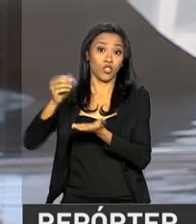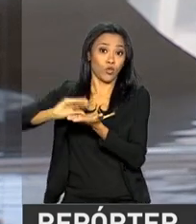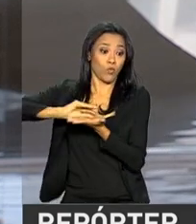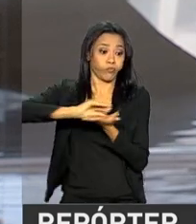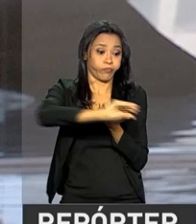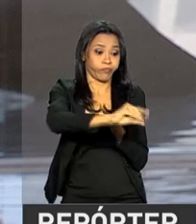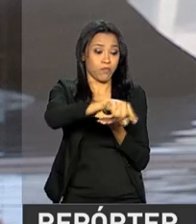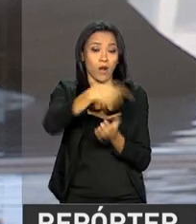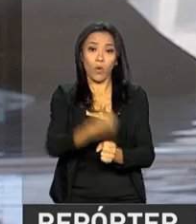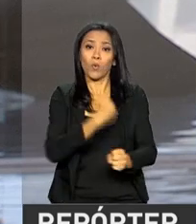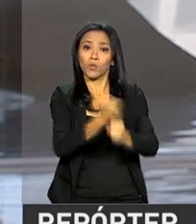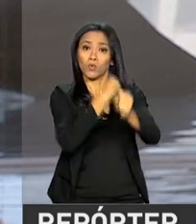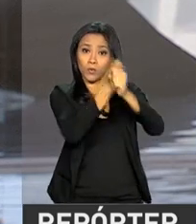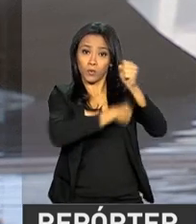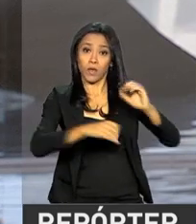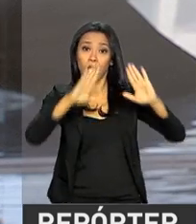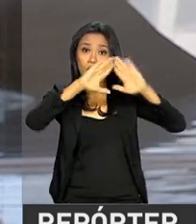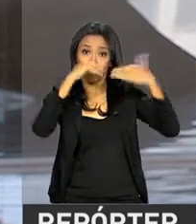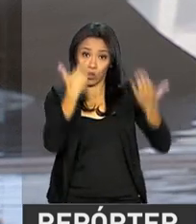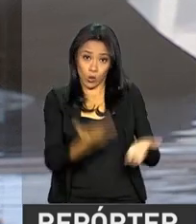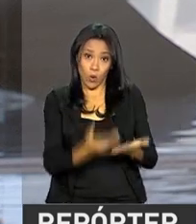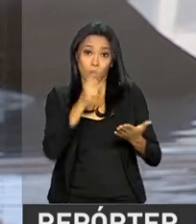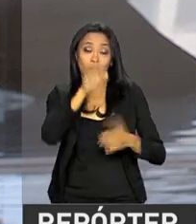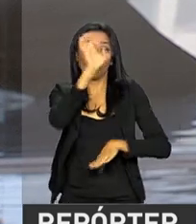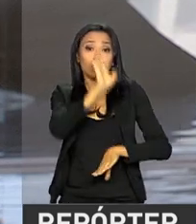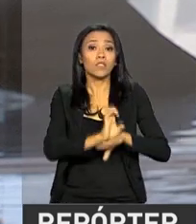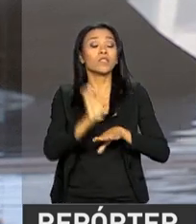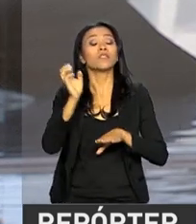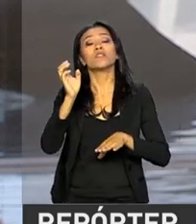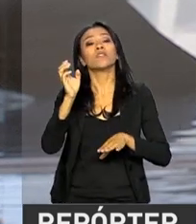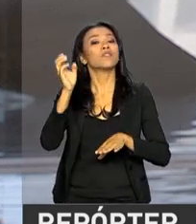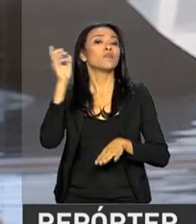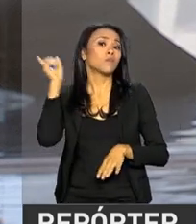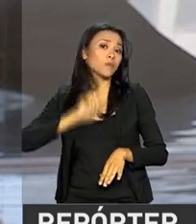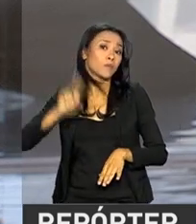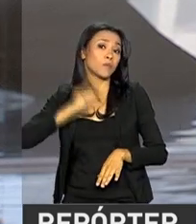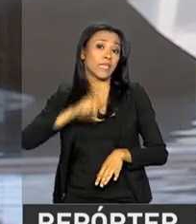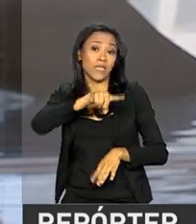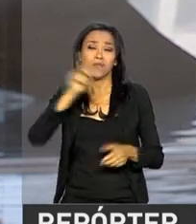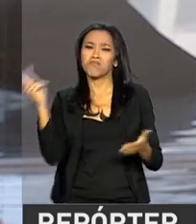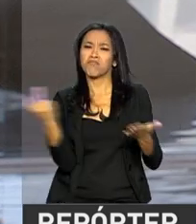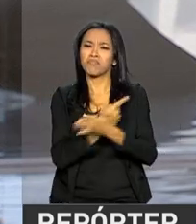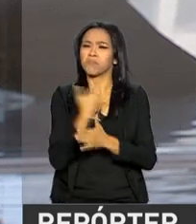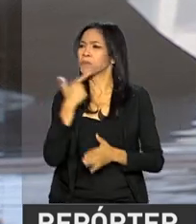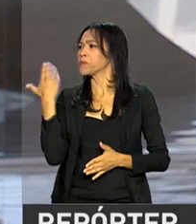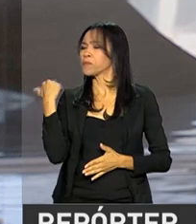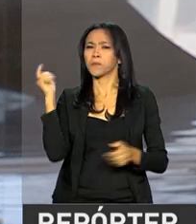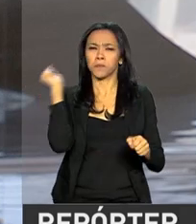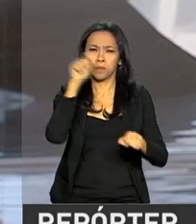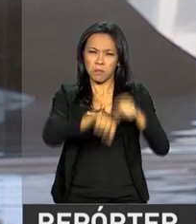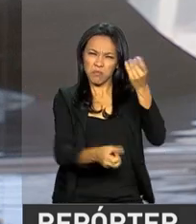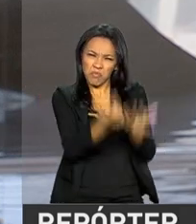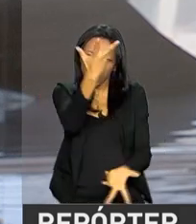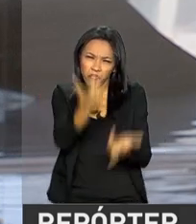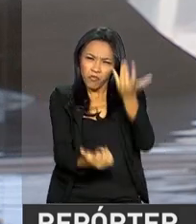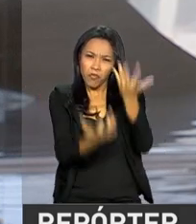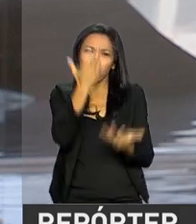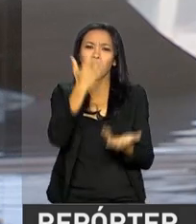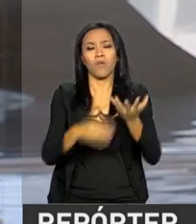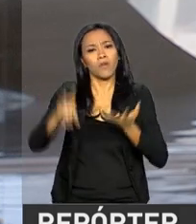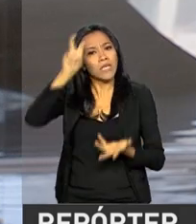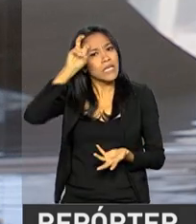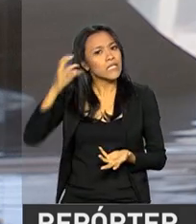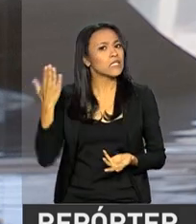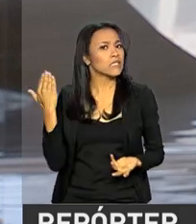inocente de janaúba em minas gerais essa creche foi vítima de um atentado na manhã da última quinta-feira